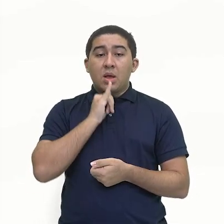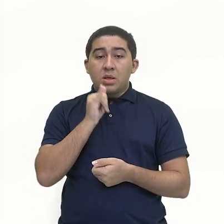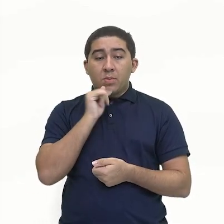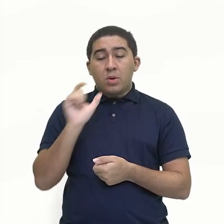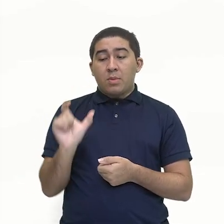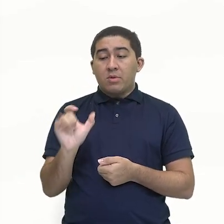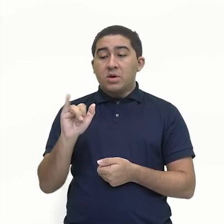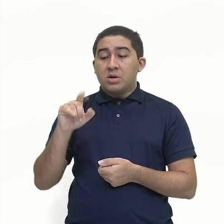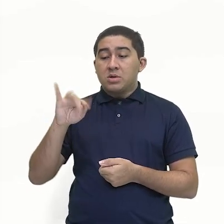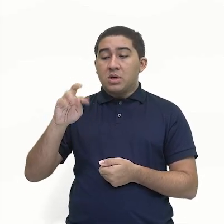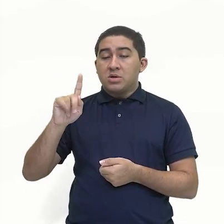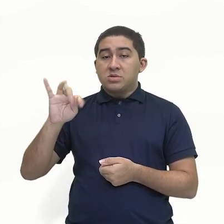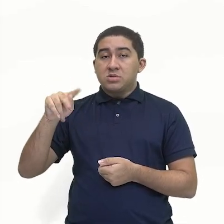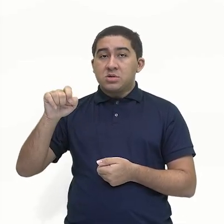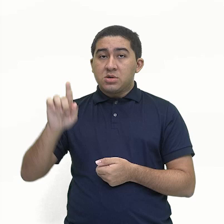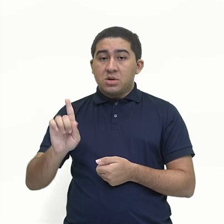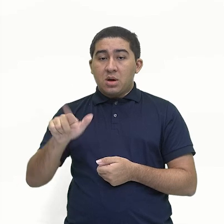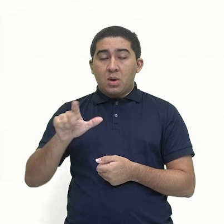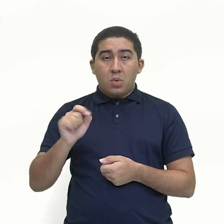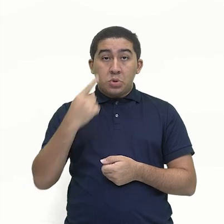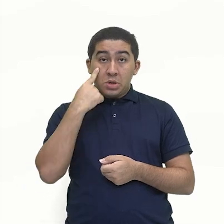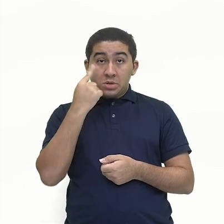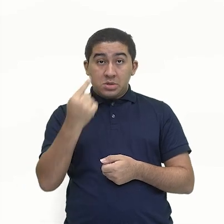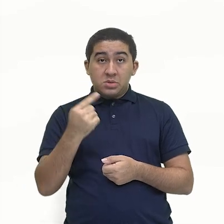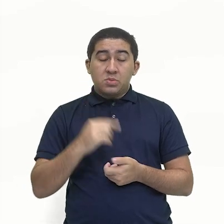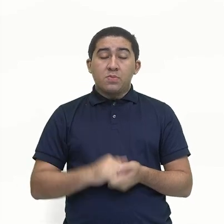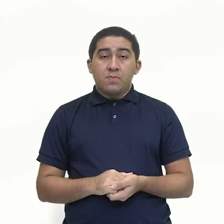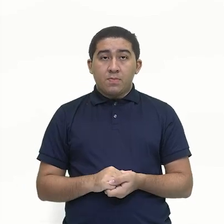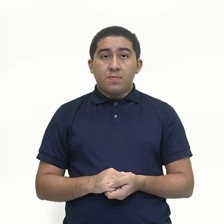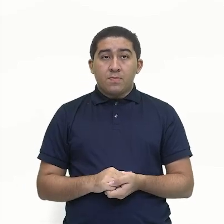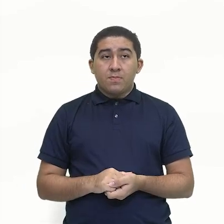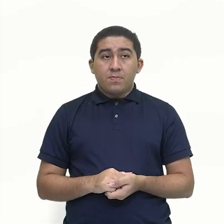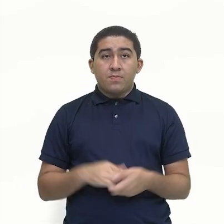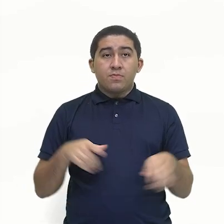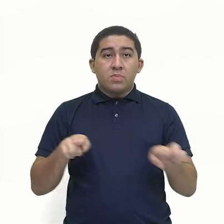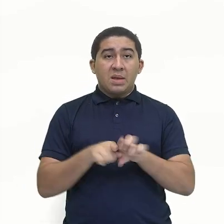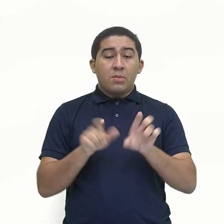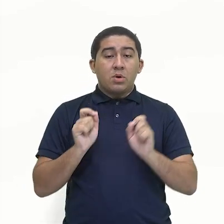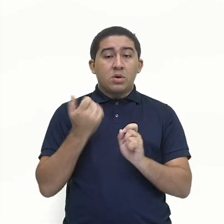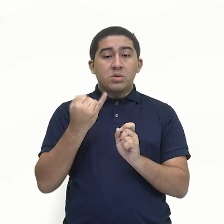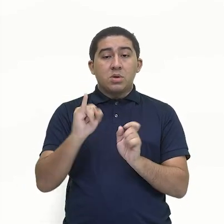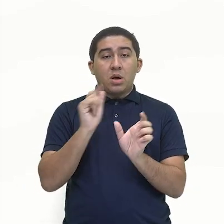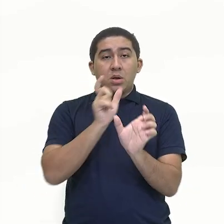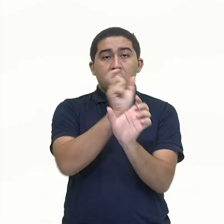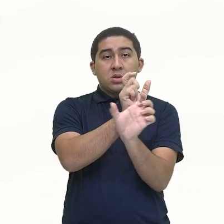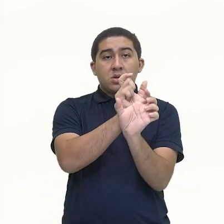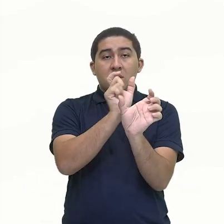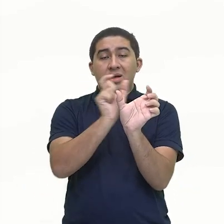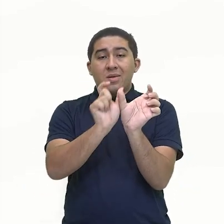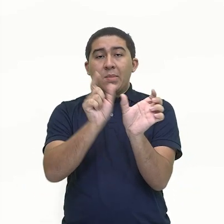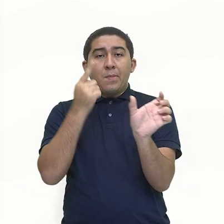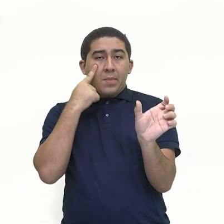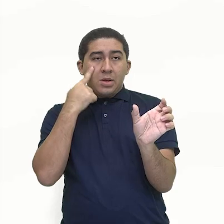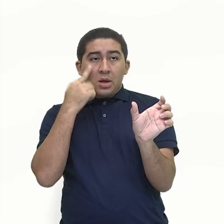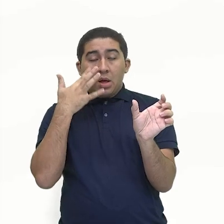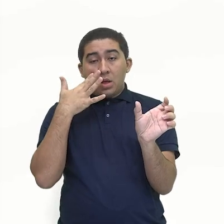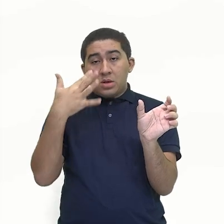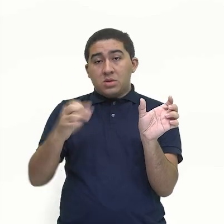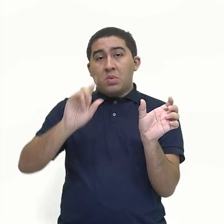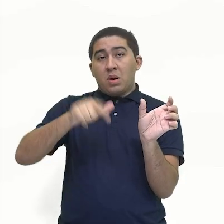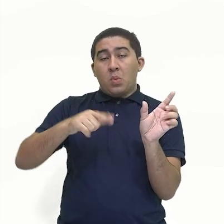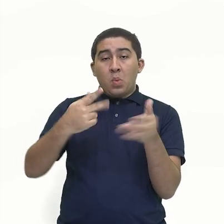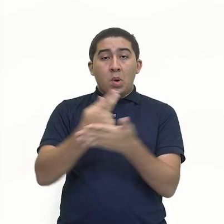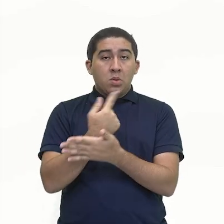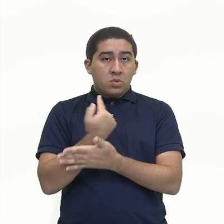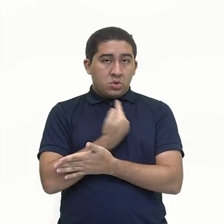interesting, que é interessante. Quando eu falo sílaba, gente, e isso é um erro que nós